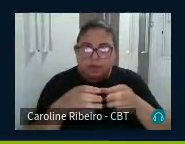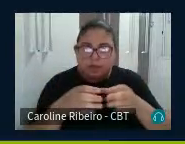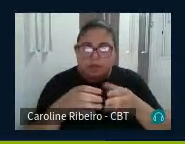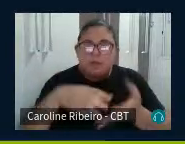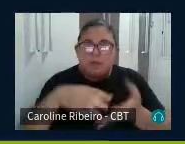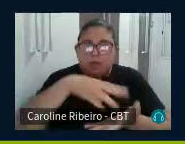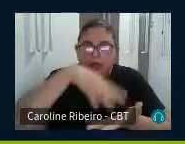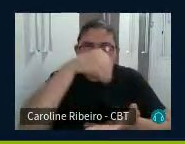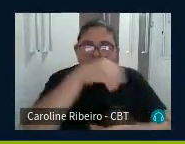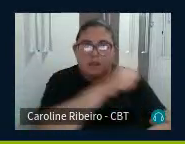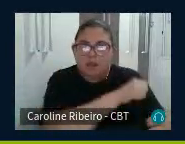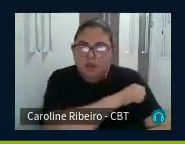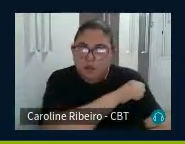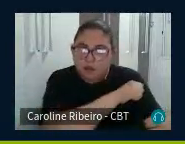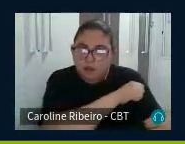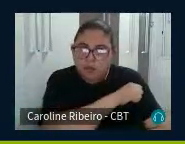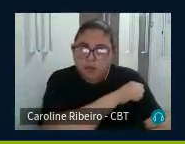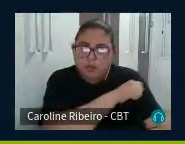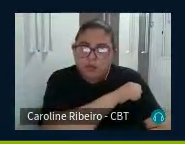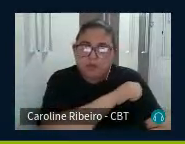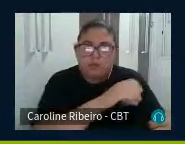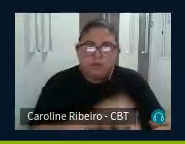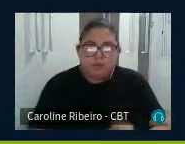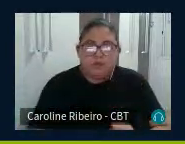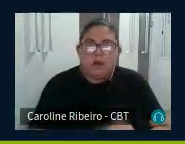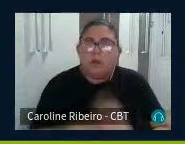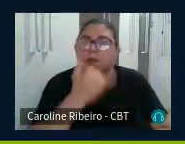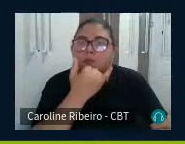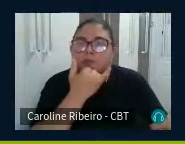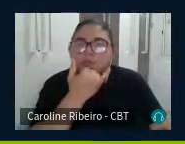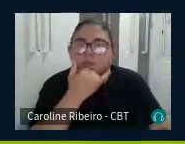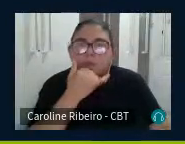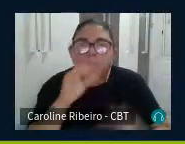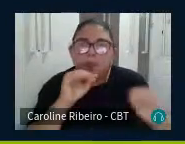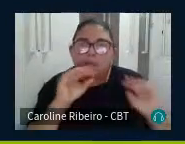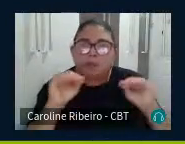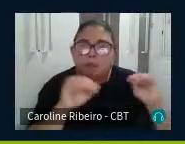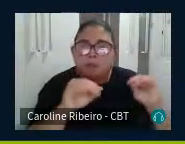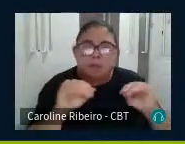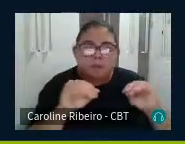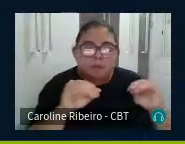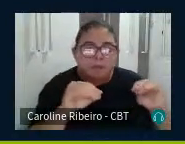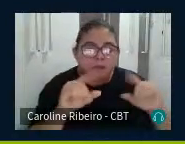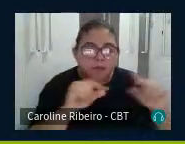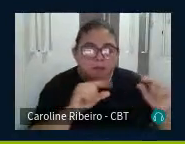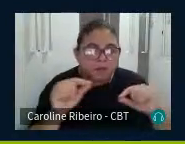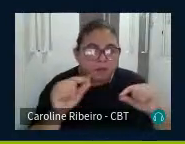alunos, isso, professores. Ivaldo. Tá mudo aqui? Alô, som, tá escutando?